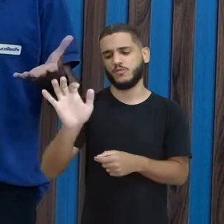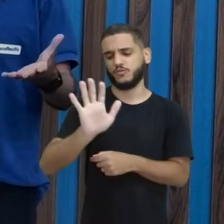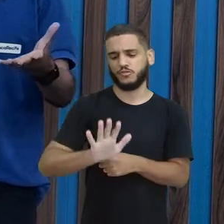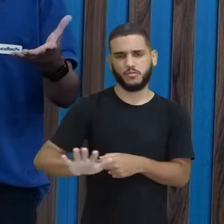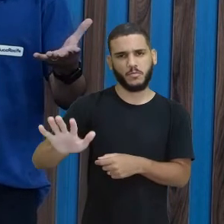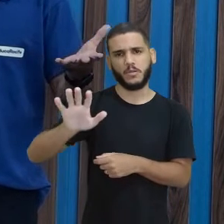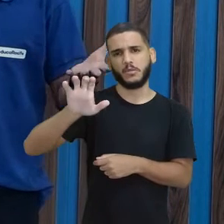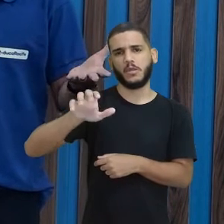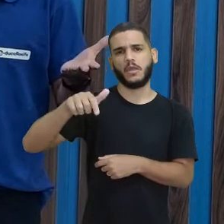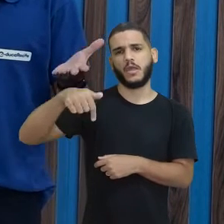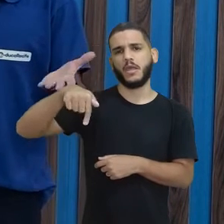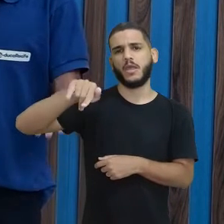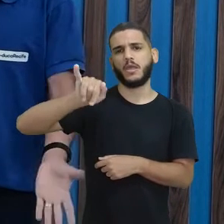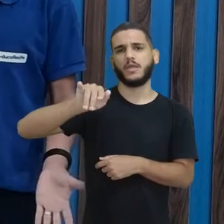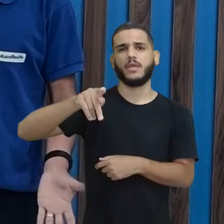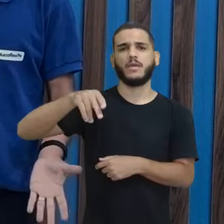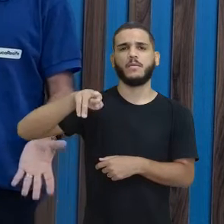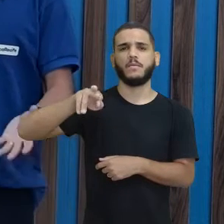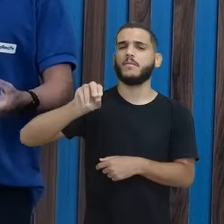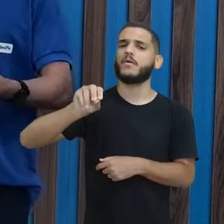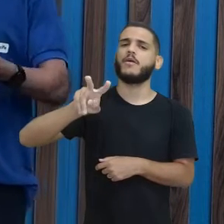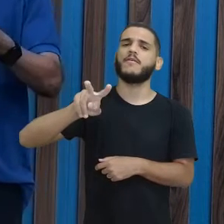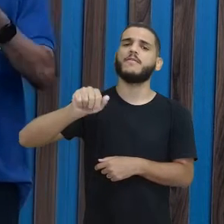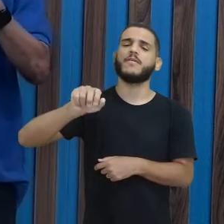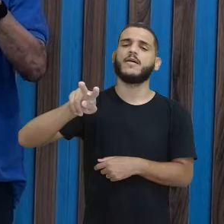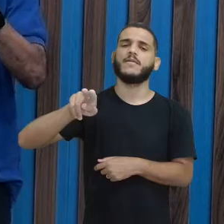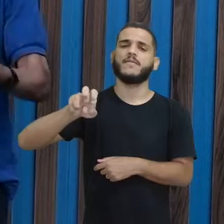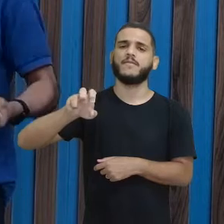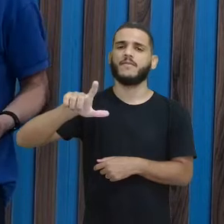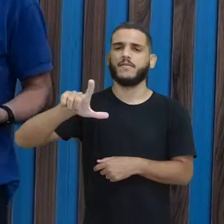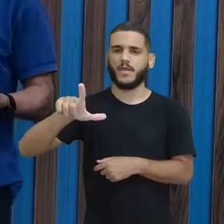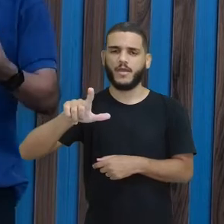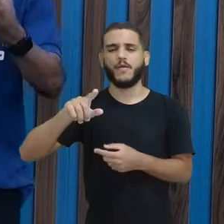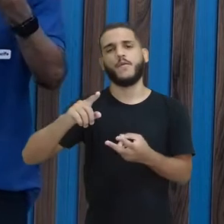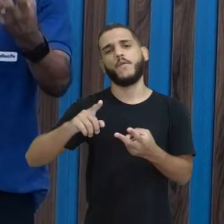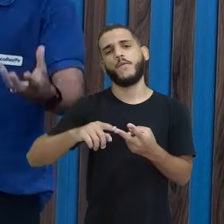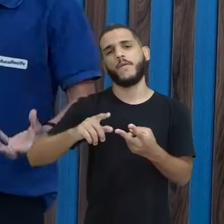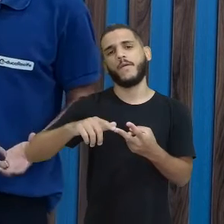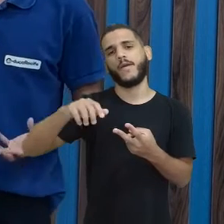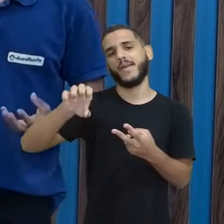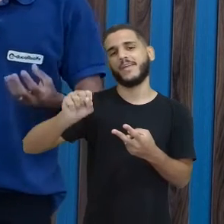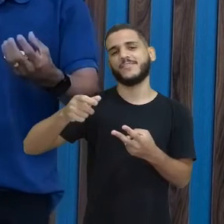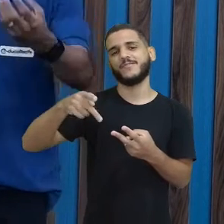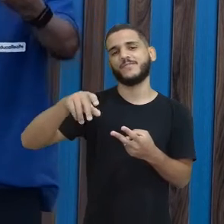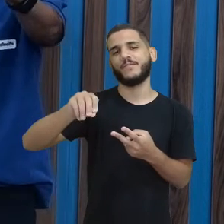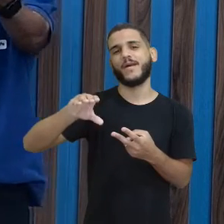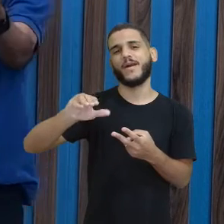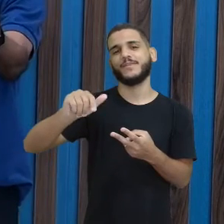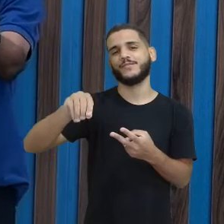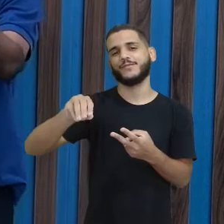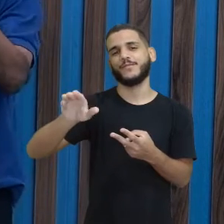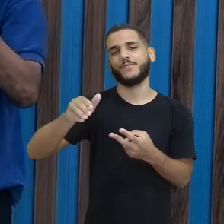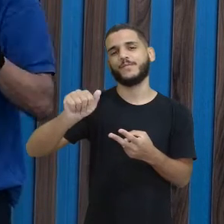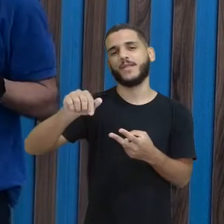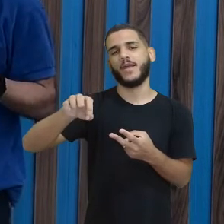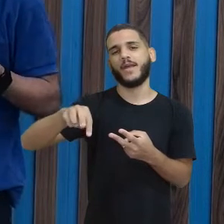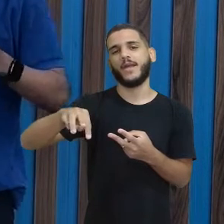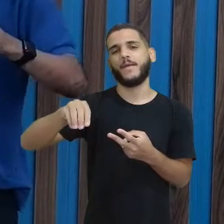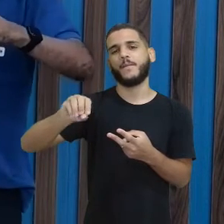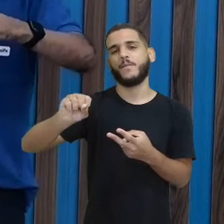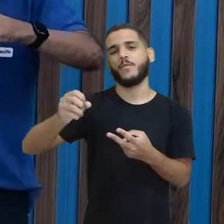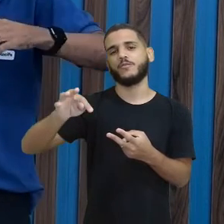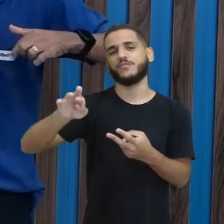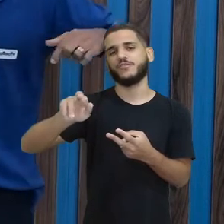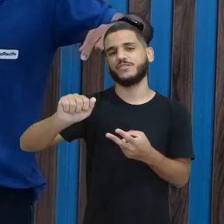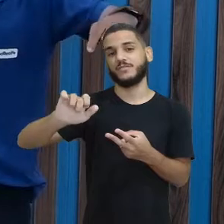pelo espaço amostral. Tá certo também. Mas uma linguagem mais coloquial do nosso dia a dia é o que está perguntando o que eu quero